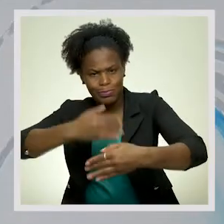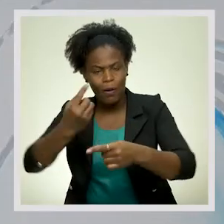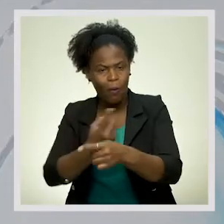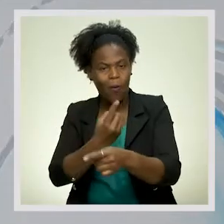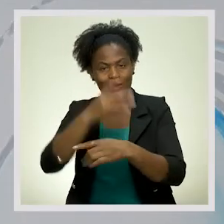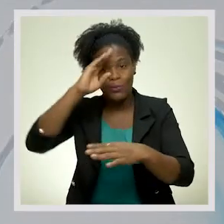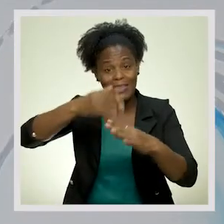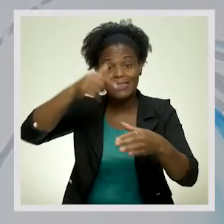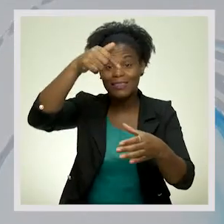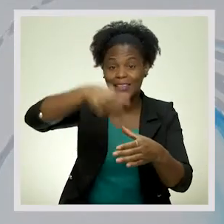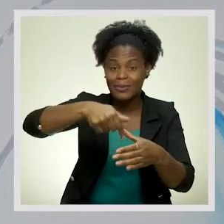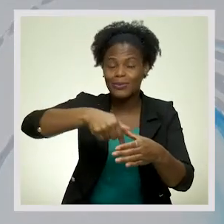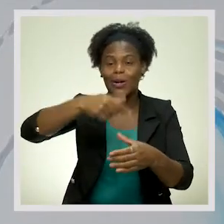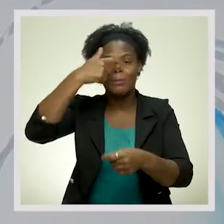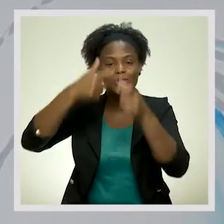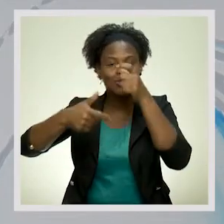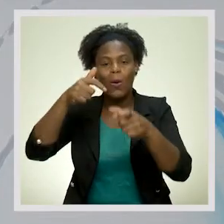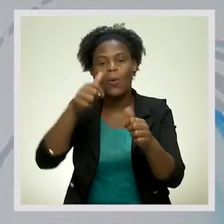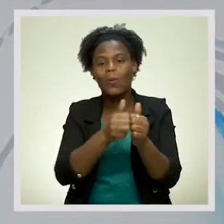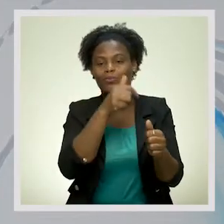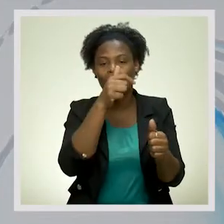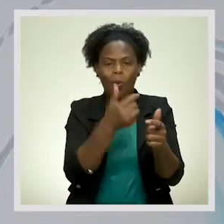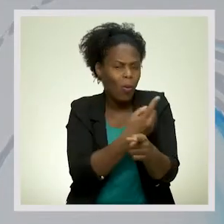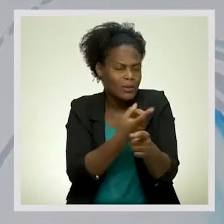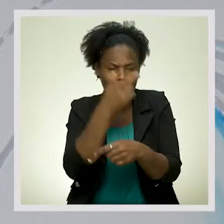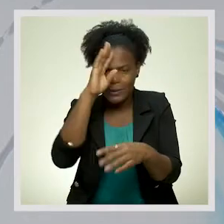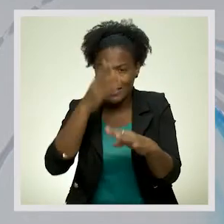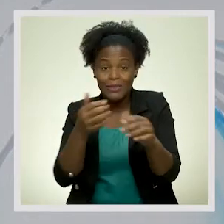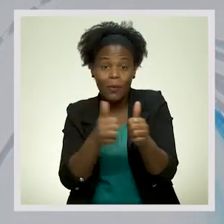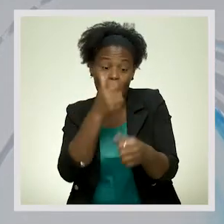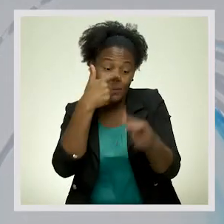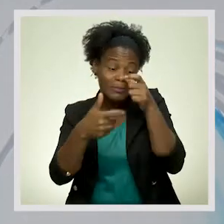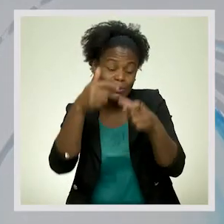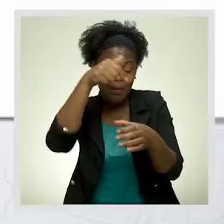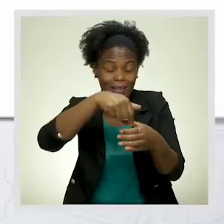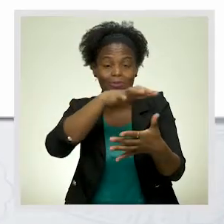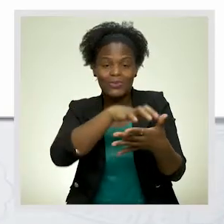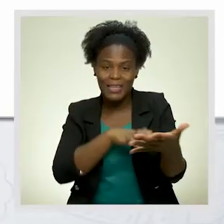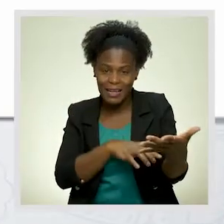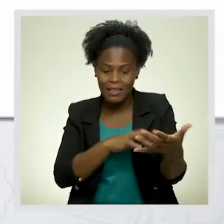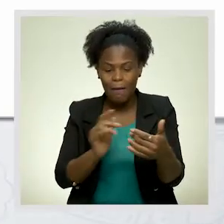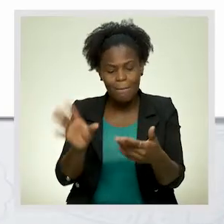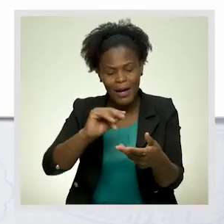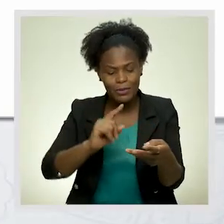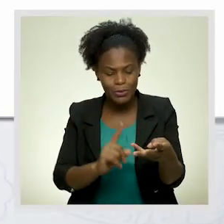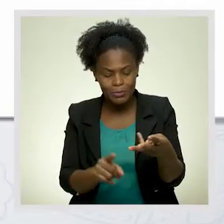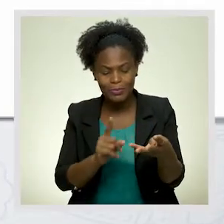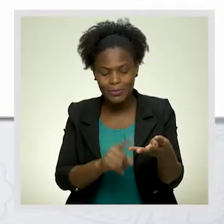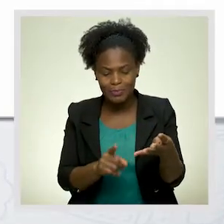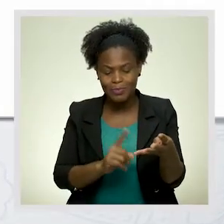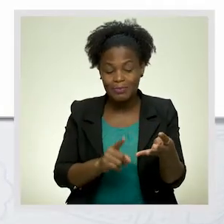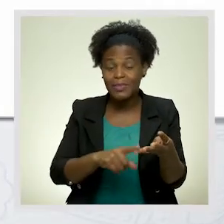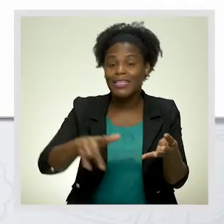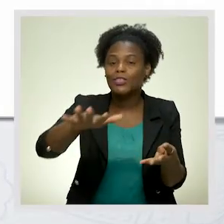com as personagens. Está bem? E vamos ver mais elementos? Espaço.